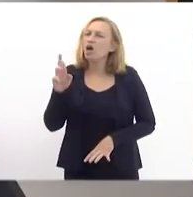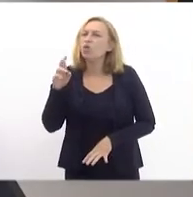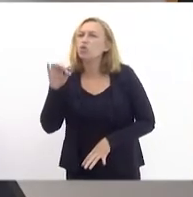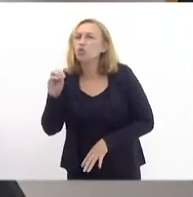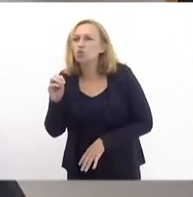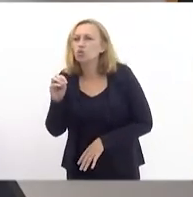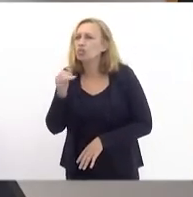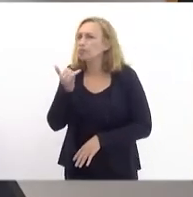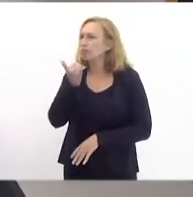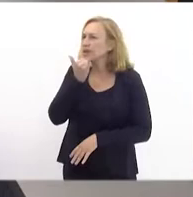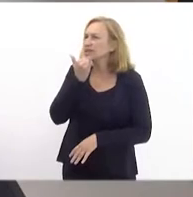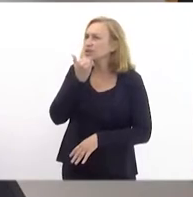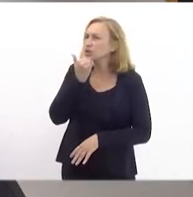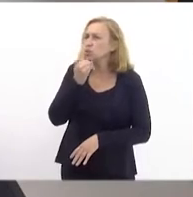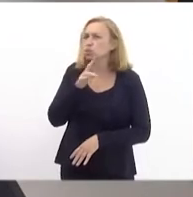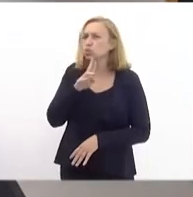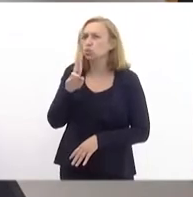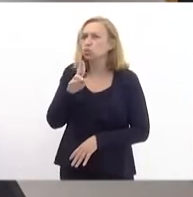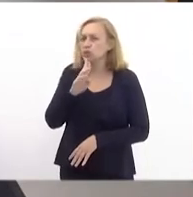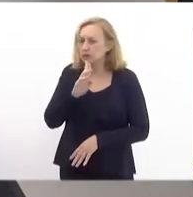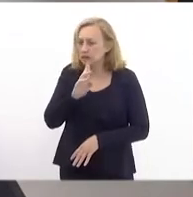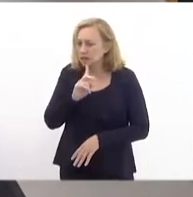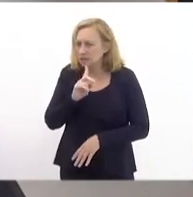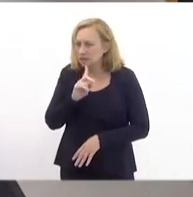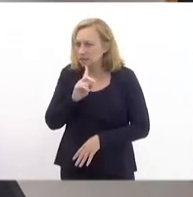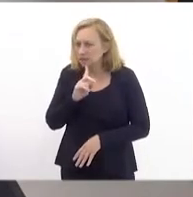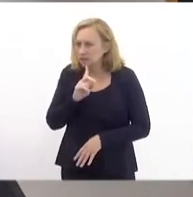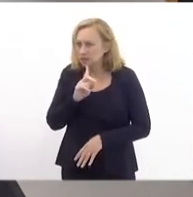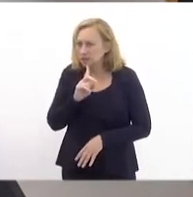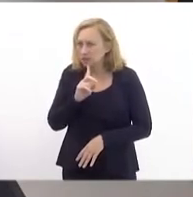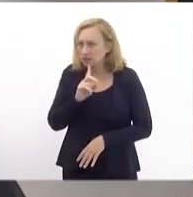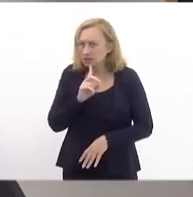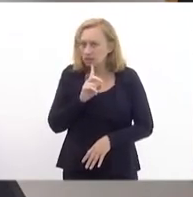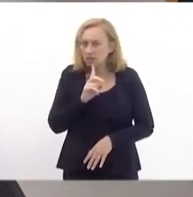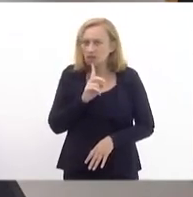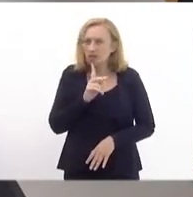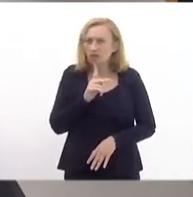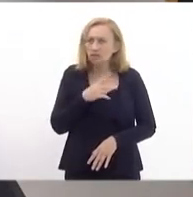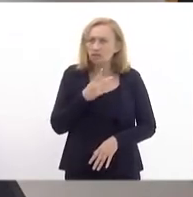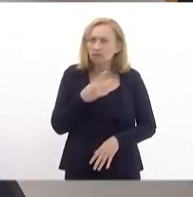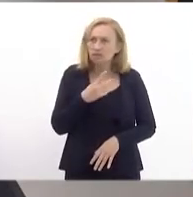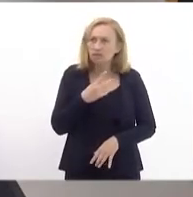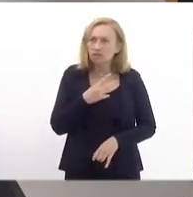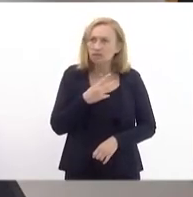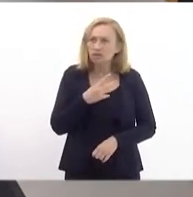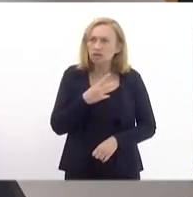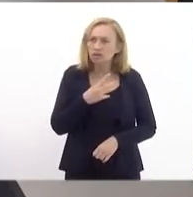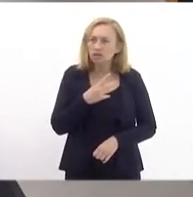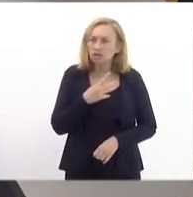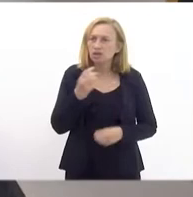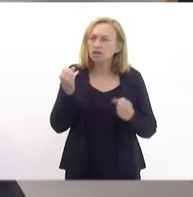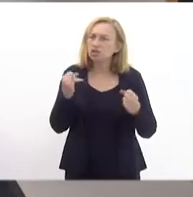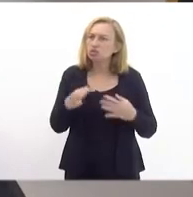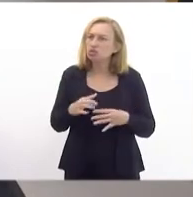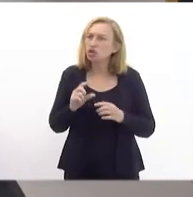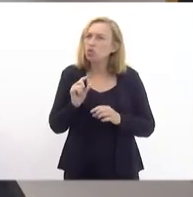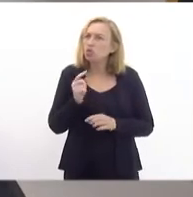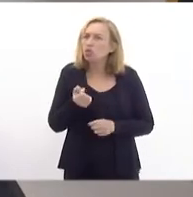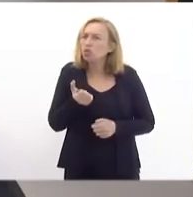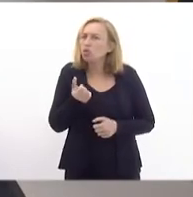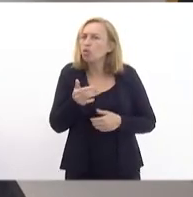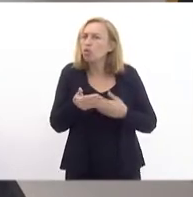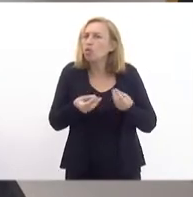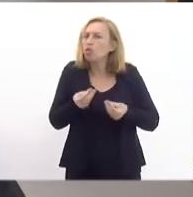Álvaro, perdão. Sem fazer uma defesa, como fez questão de ressaltar, mas tentou explicar um pouco como foi esse